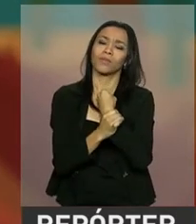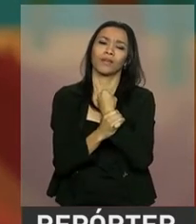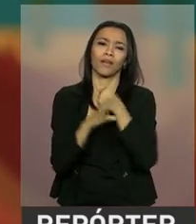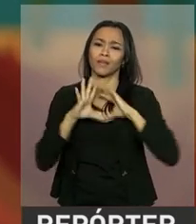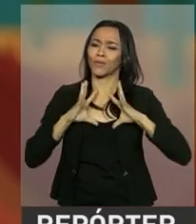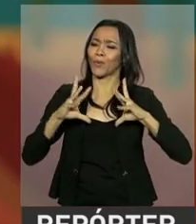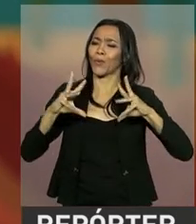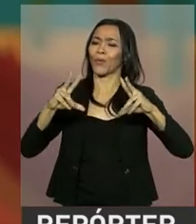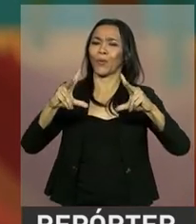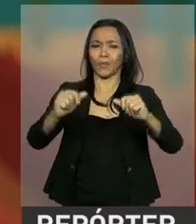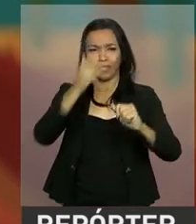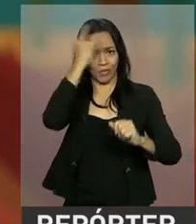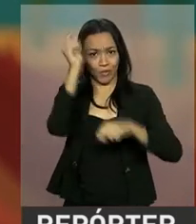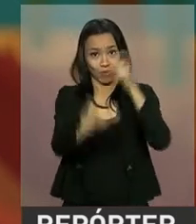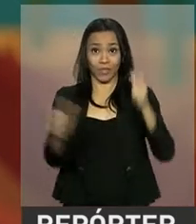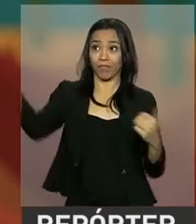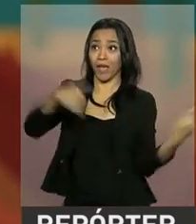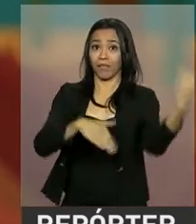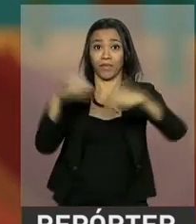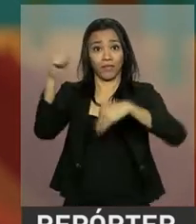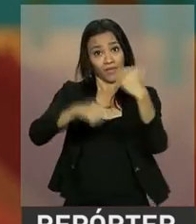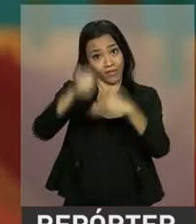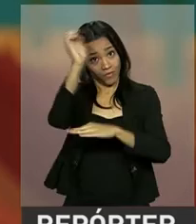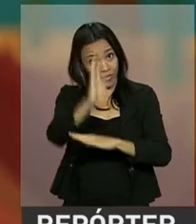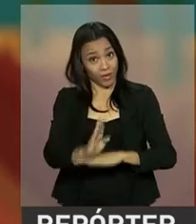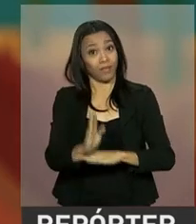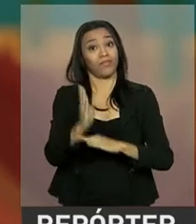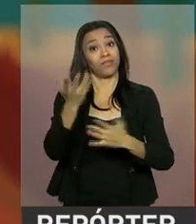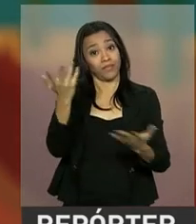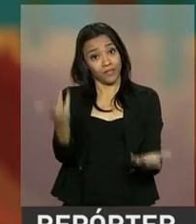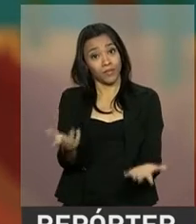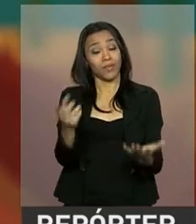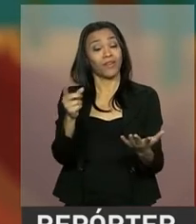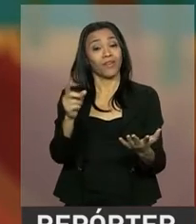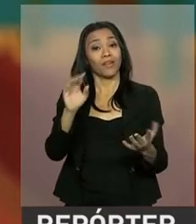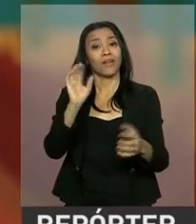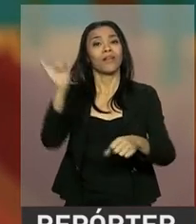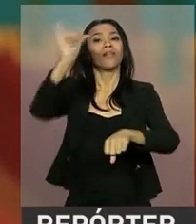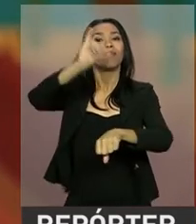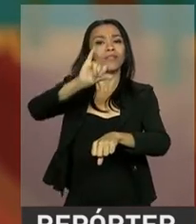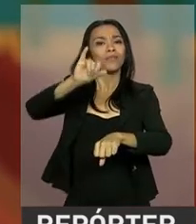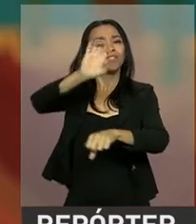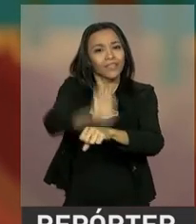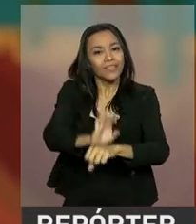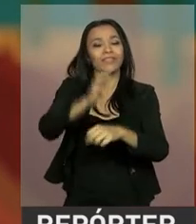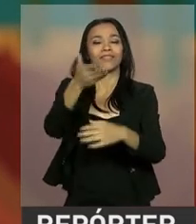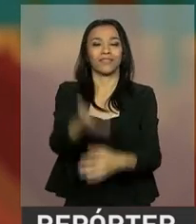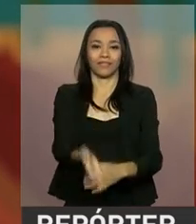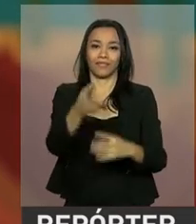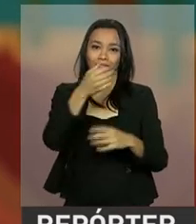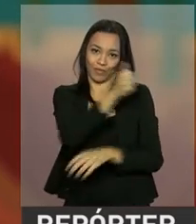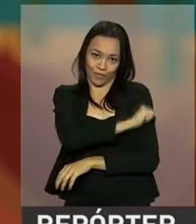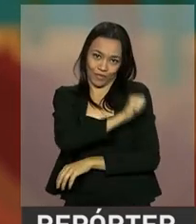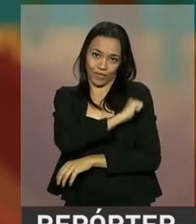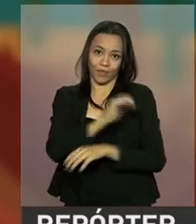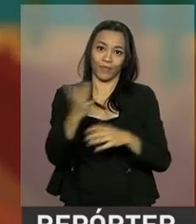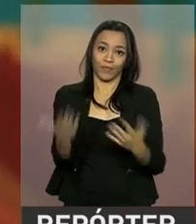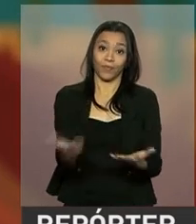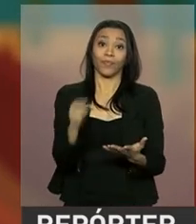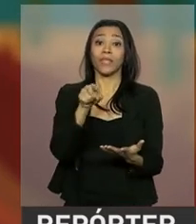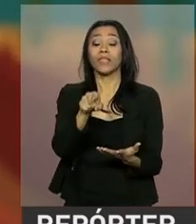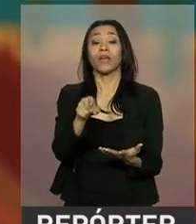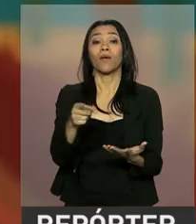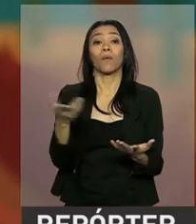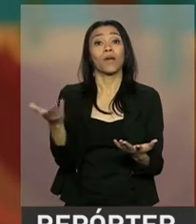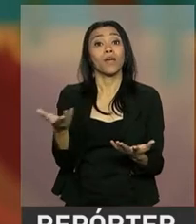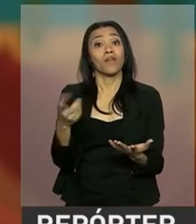todos aqueles que vierem para o nosso país e para o município do rio de janeiro por outro lado não